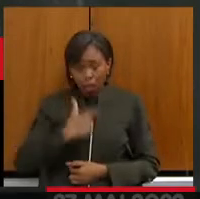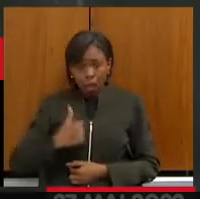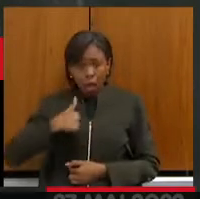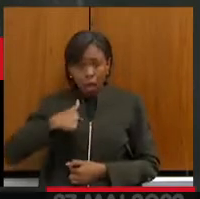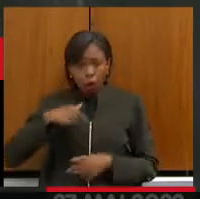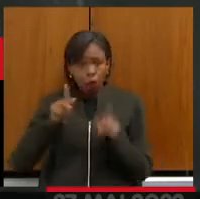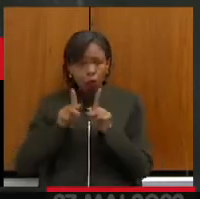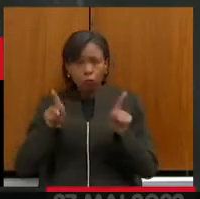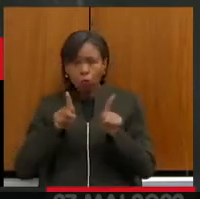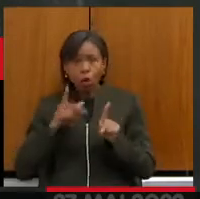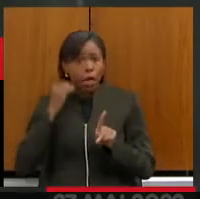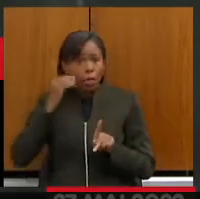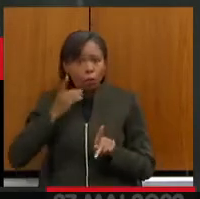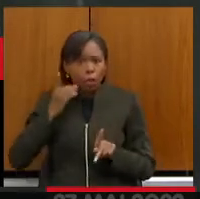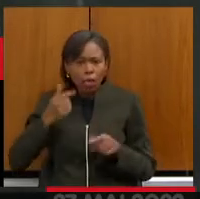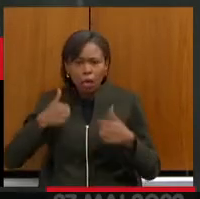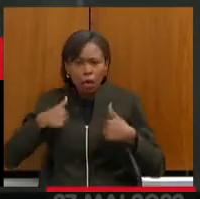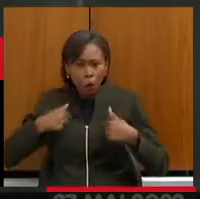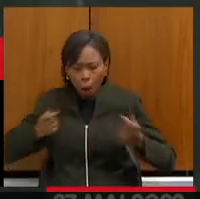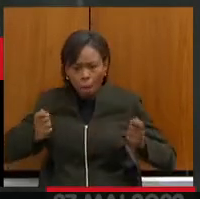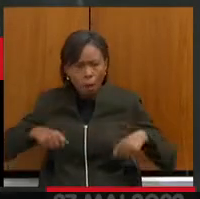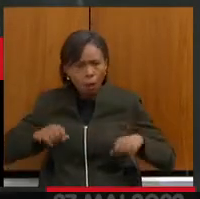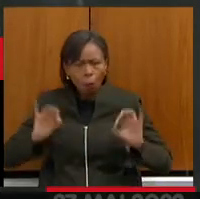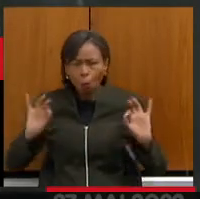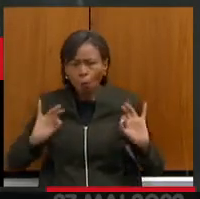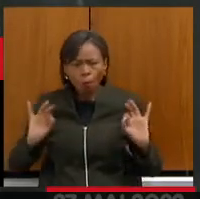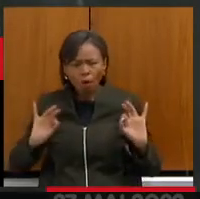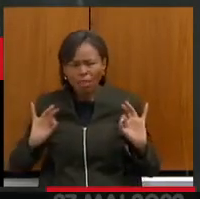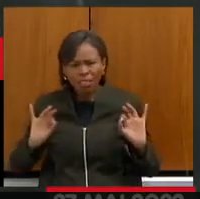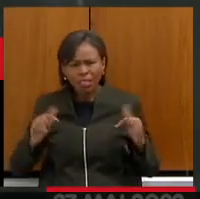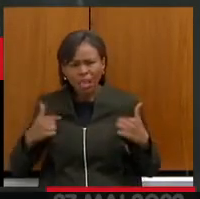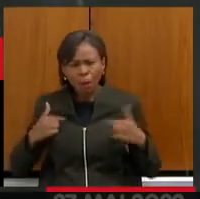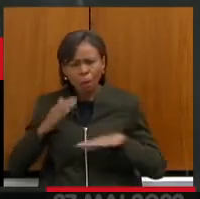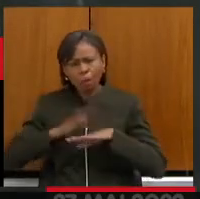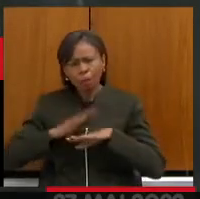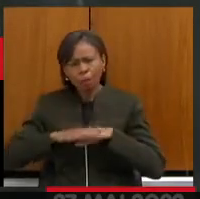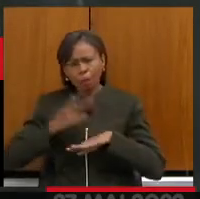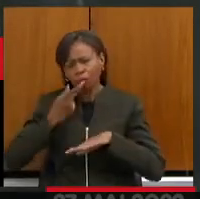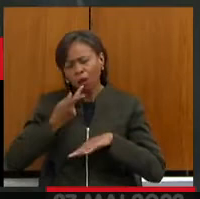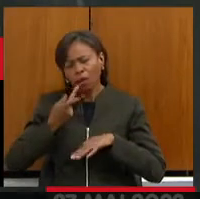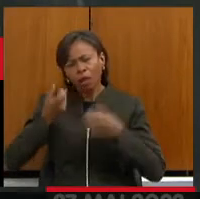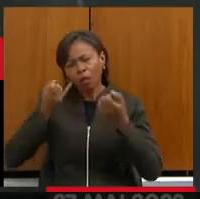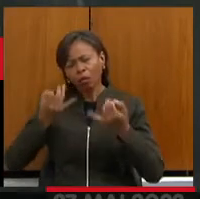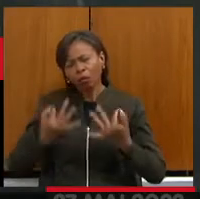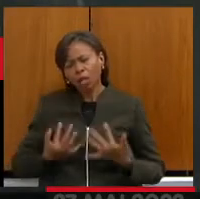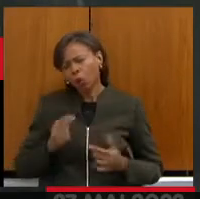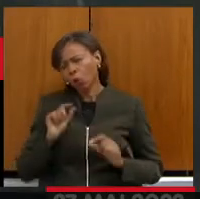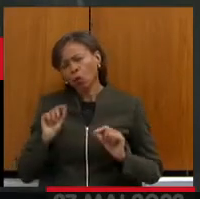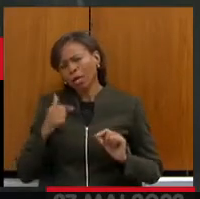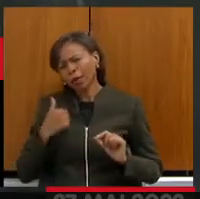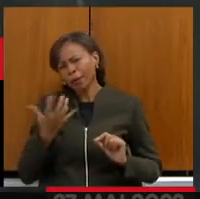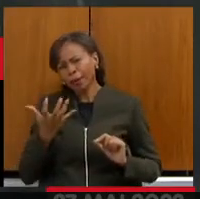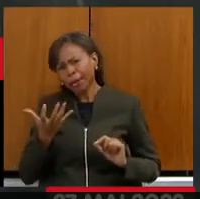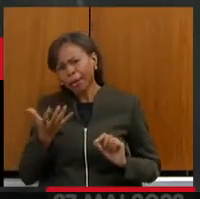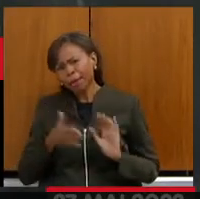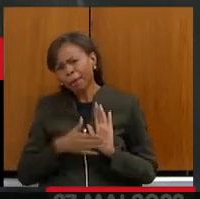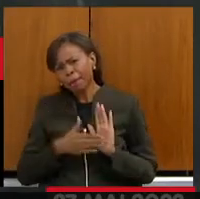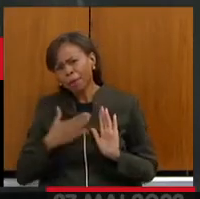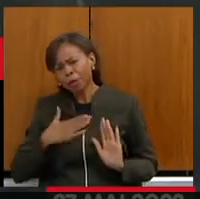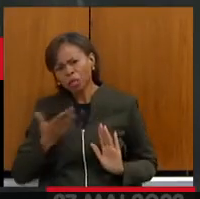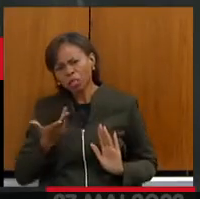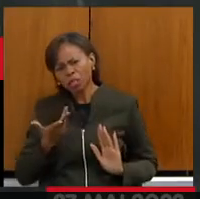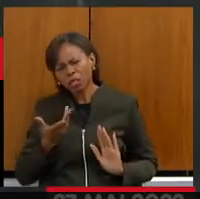capacidade ou competência ou seja lá qualquer nome de falar por mim e explicar o que eu quero que eu tô fazendo porque daquela proposta